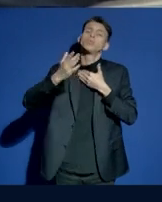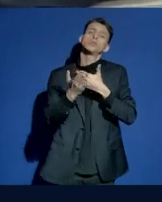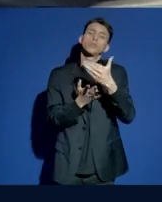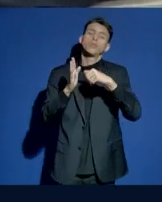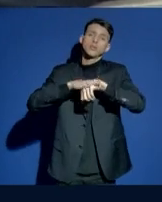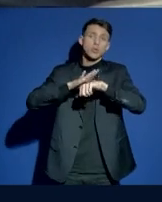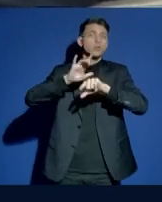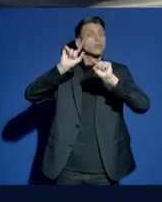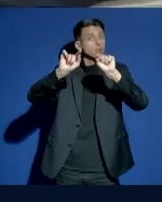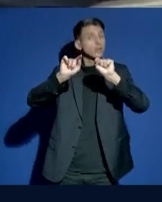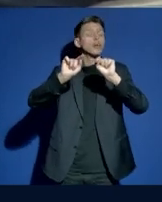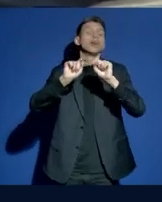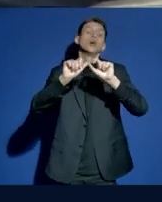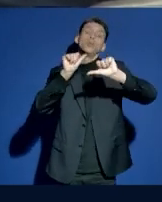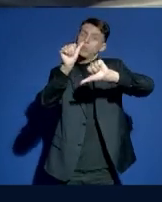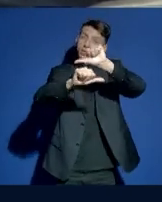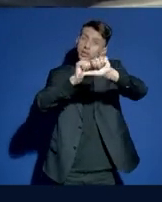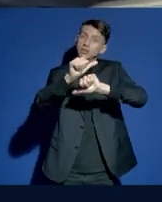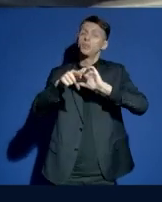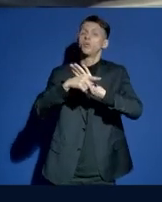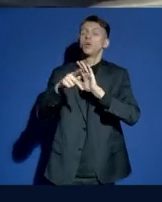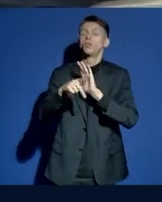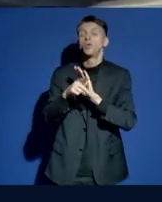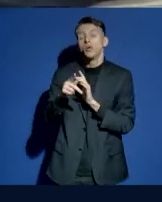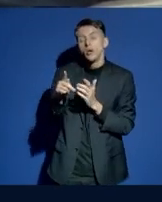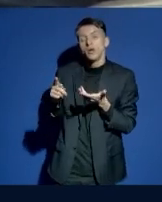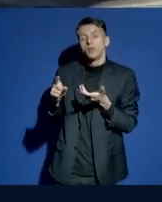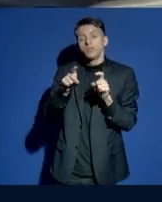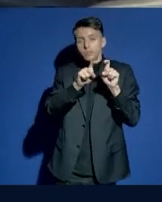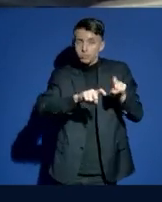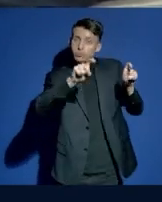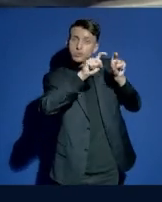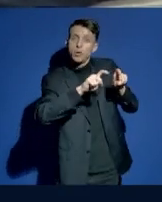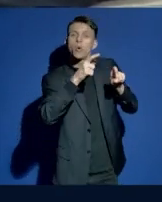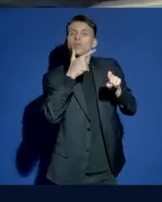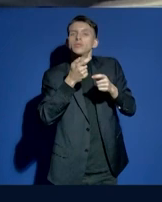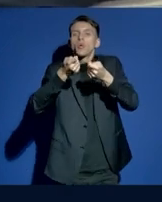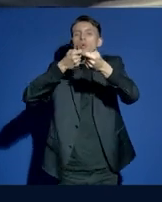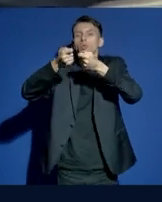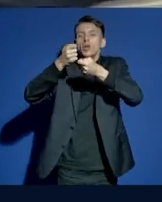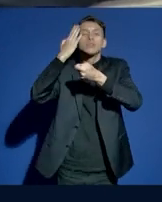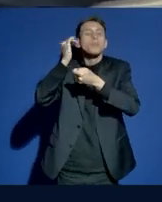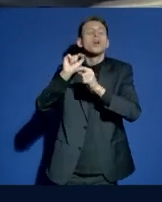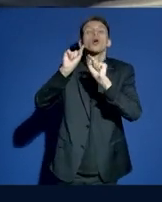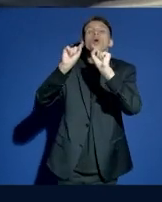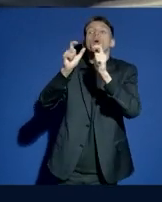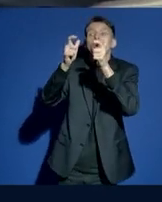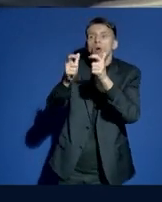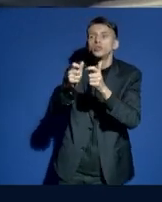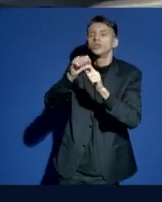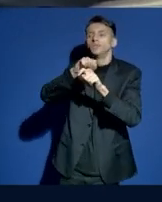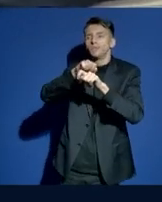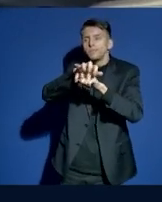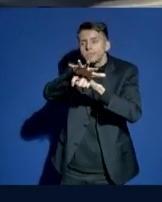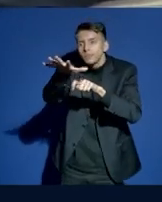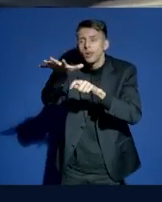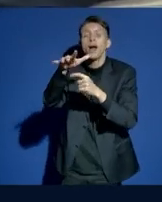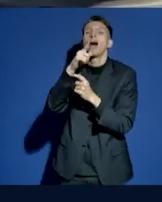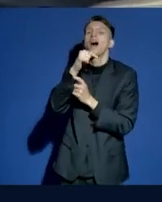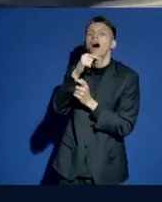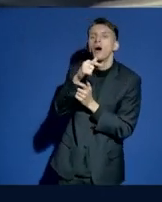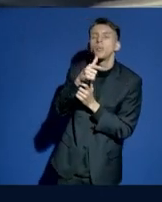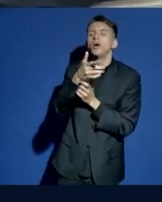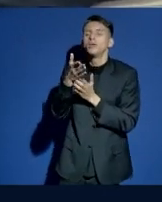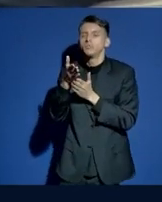a operação dele remota saber para onde ele tá indo qual direção Qual a caixa d'água em qual